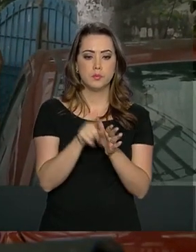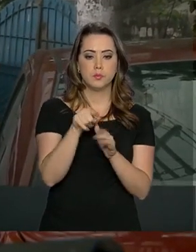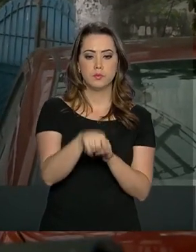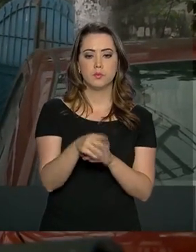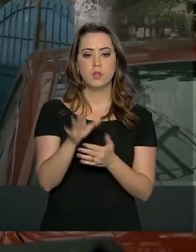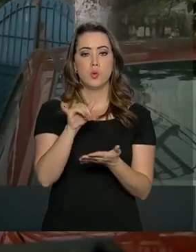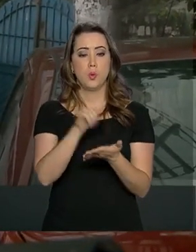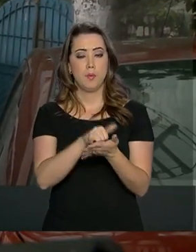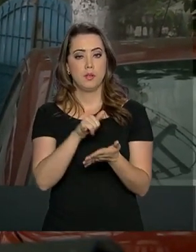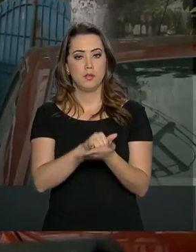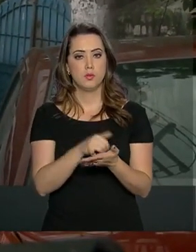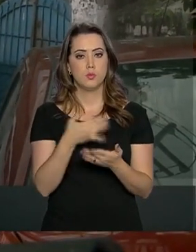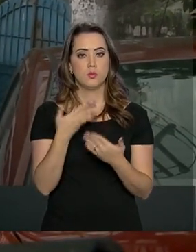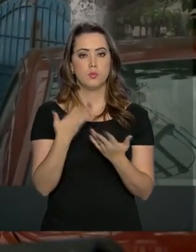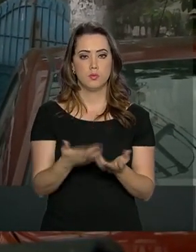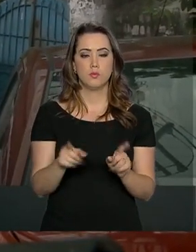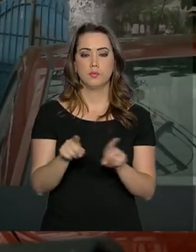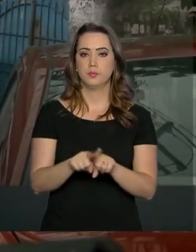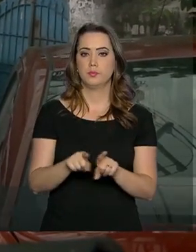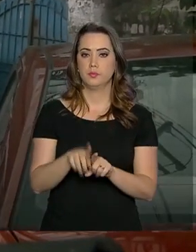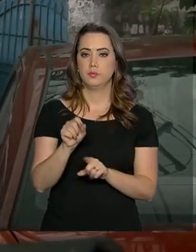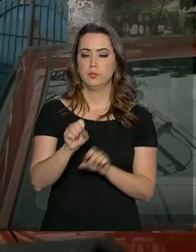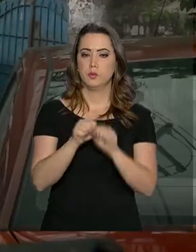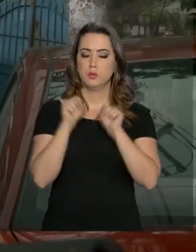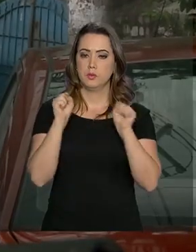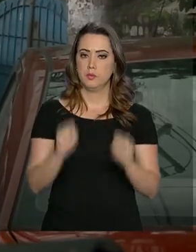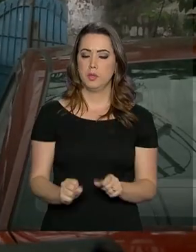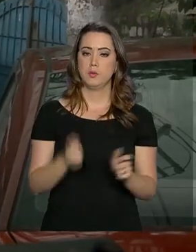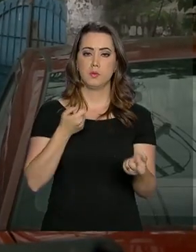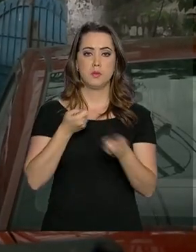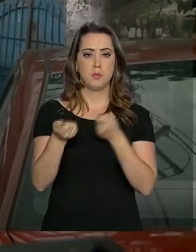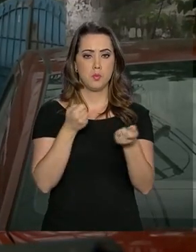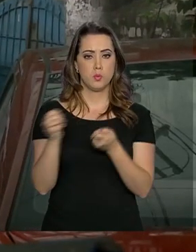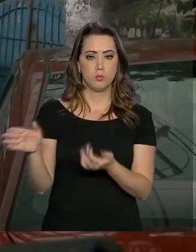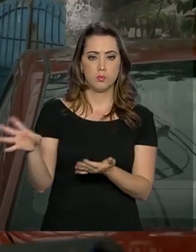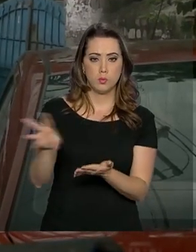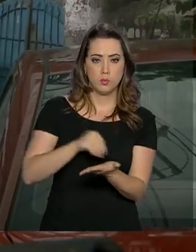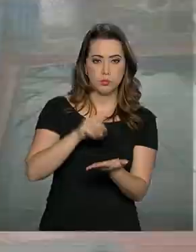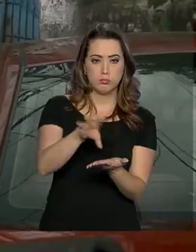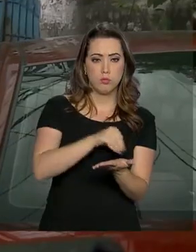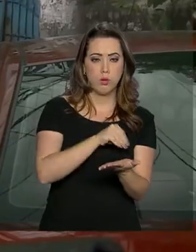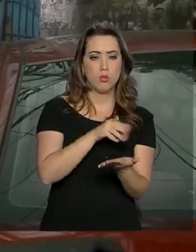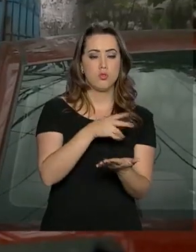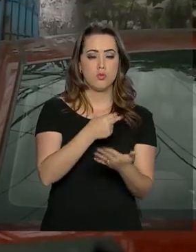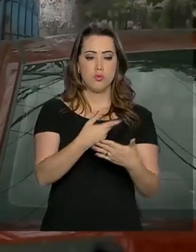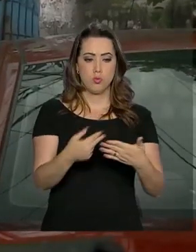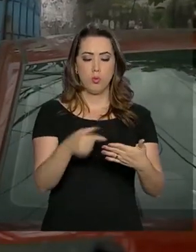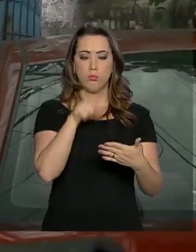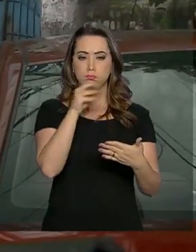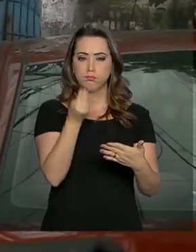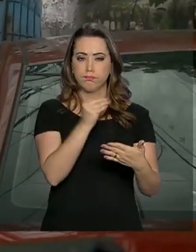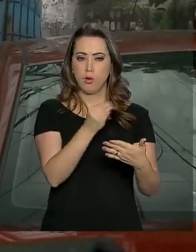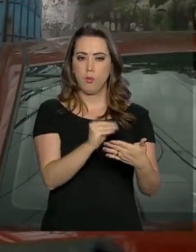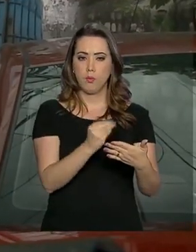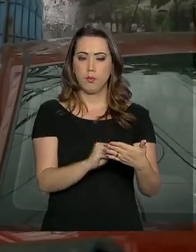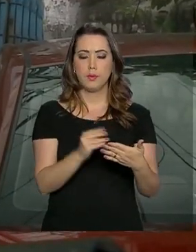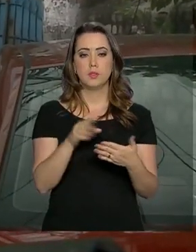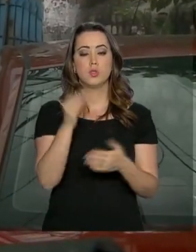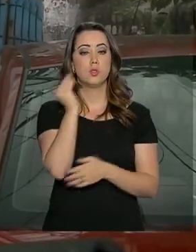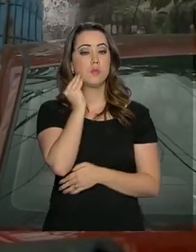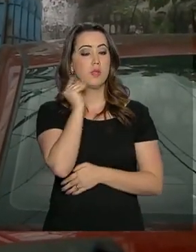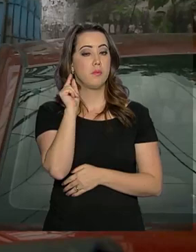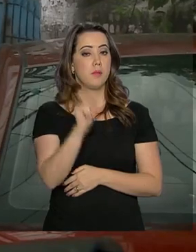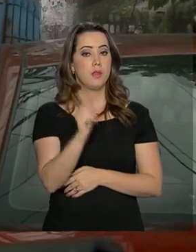do aplicativo, além do sistema de controle, de coleta e supervisão. A gente testa o entendimento